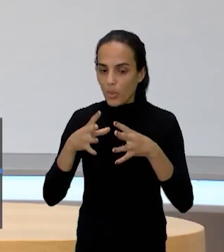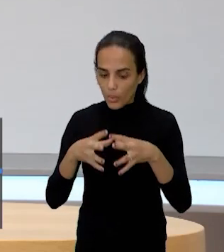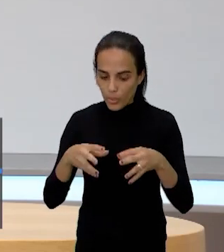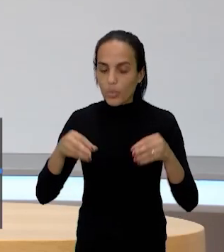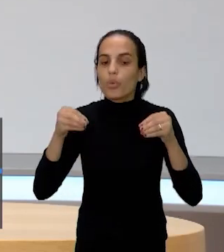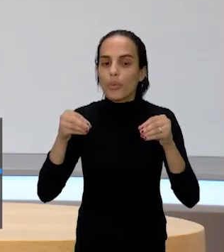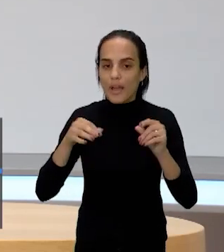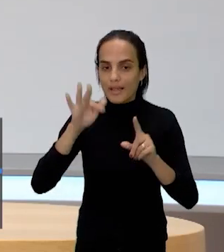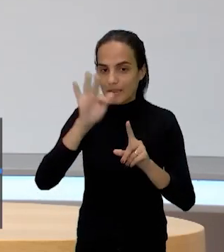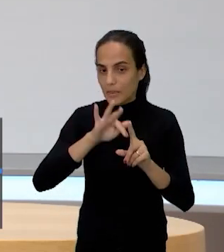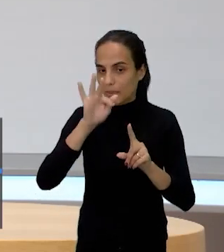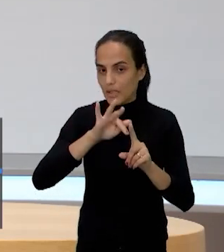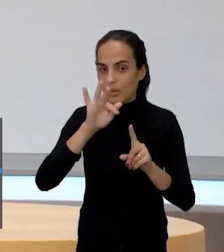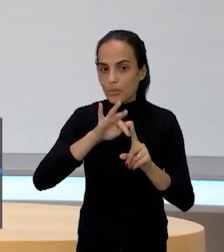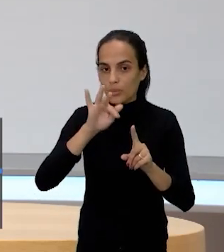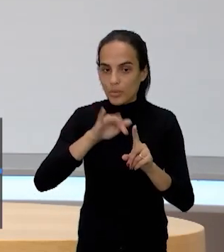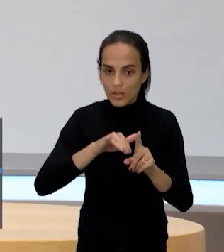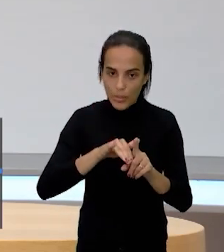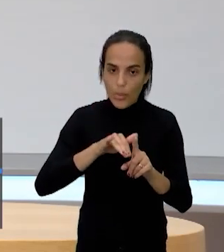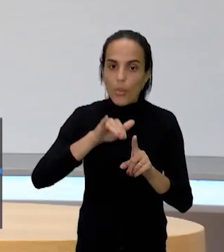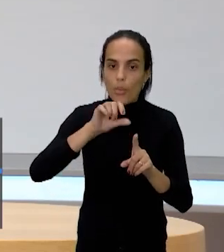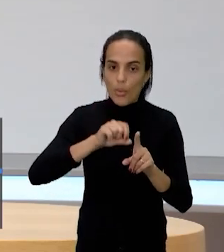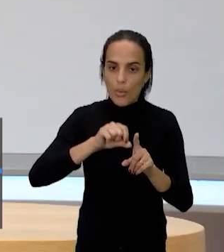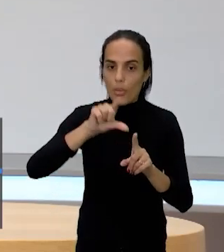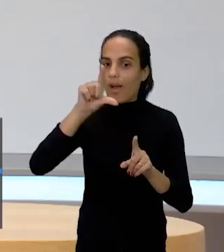aumento a temperatura para isso acontecer mais rápido.